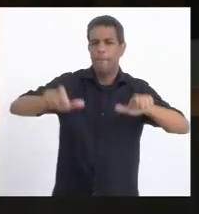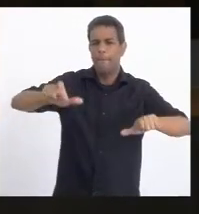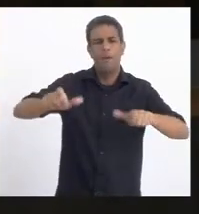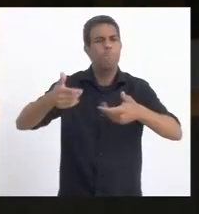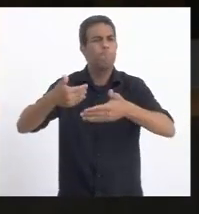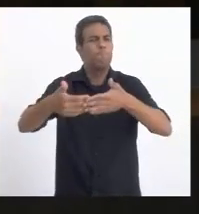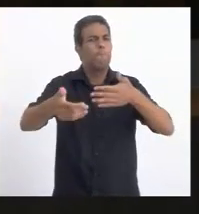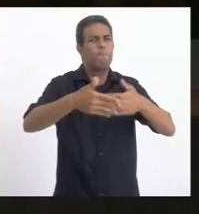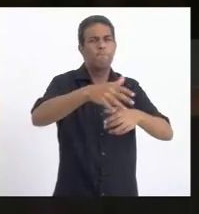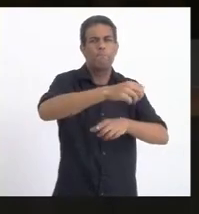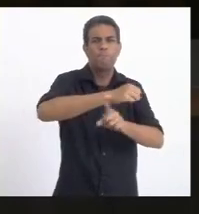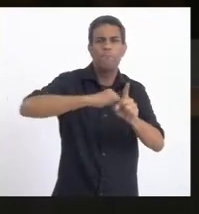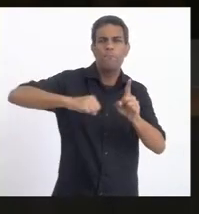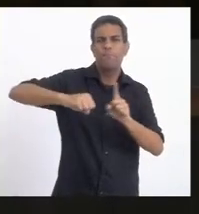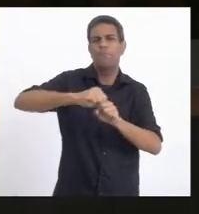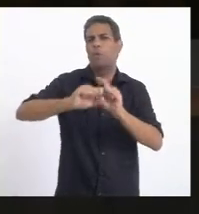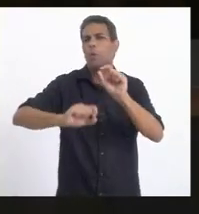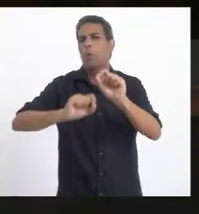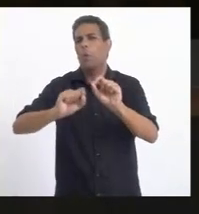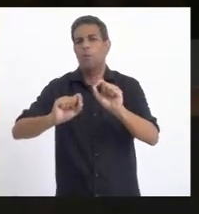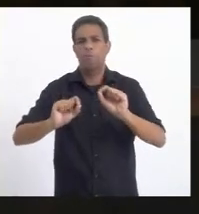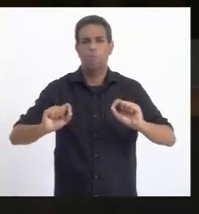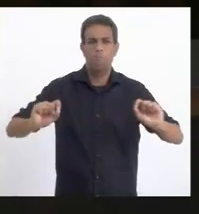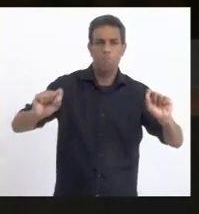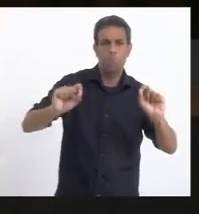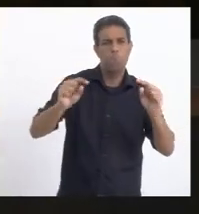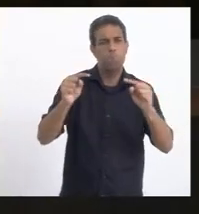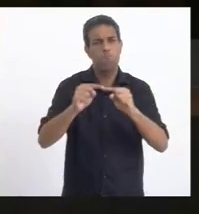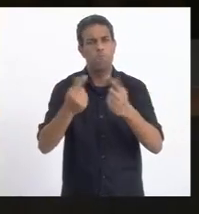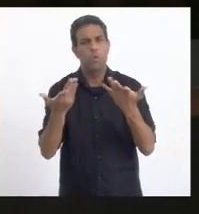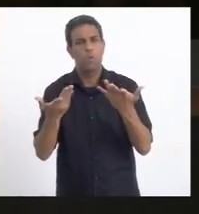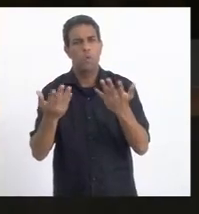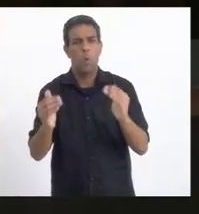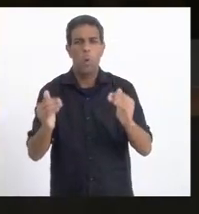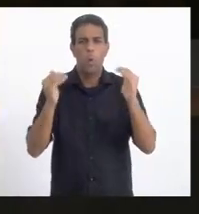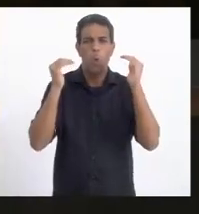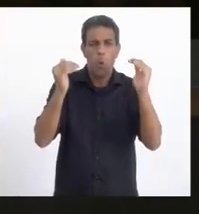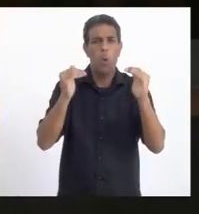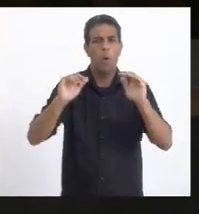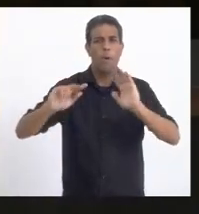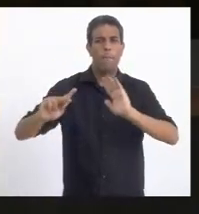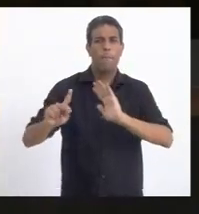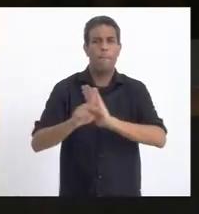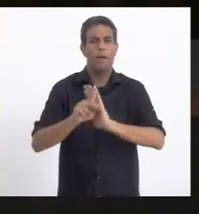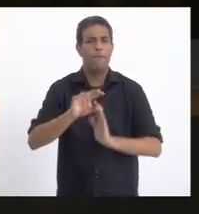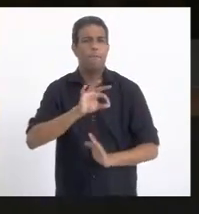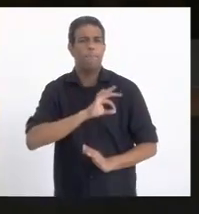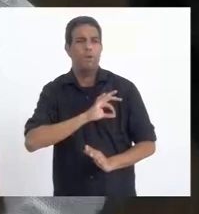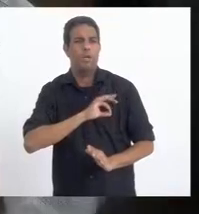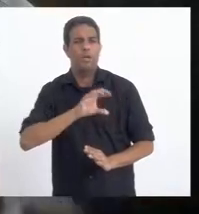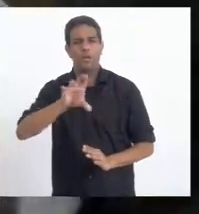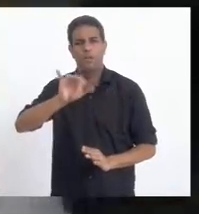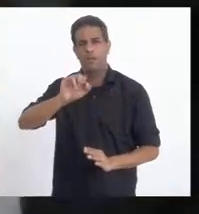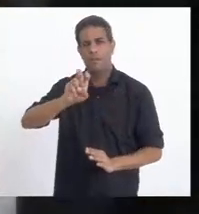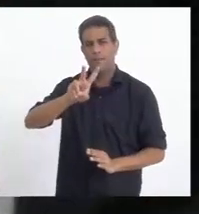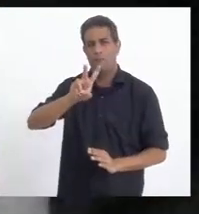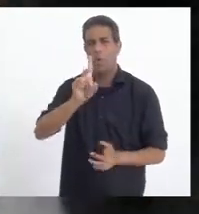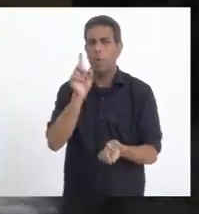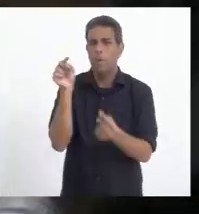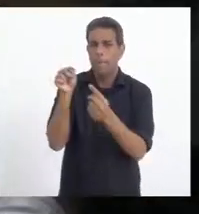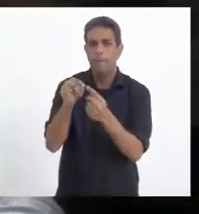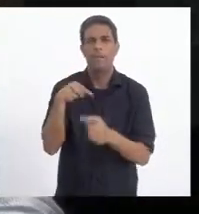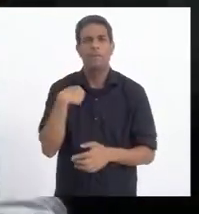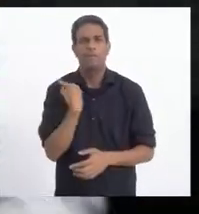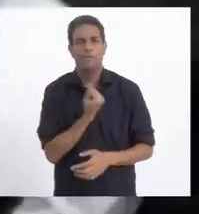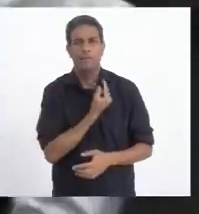Independente da sua patente o das do seu cargo na classe policial civil Afinal